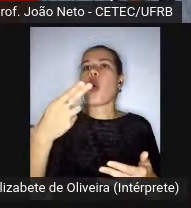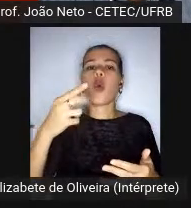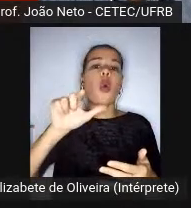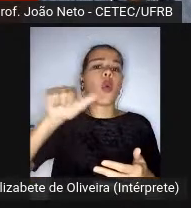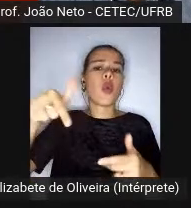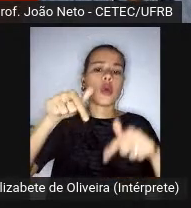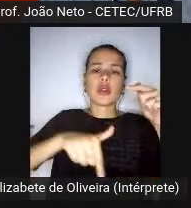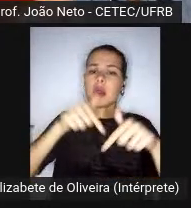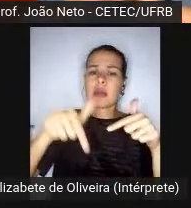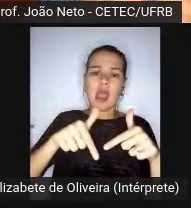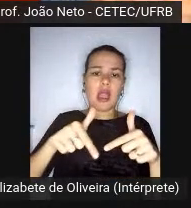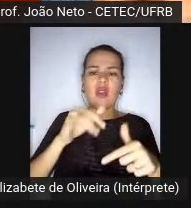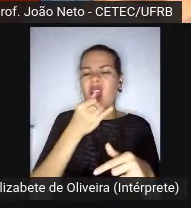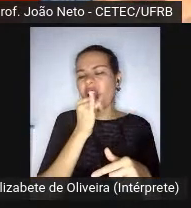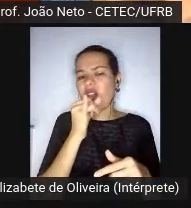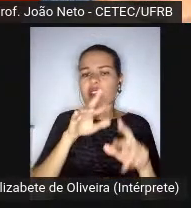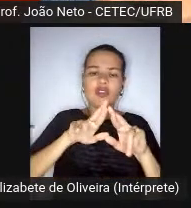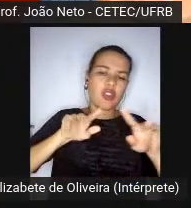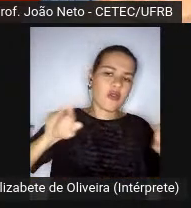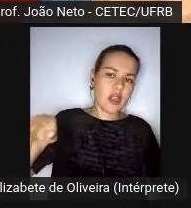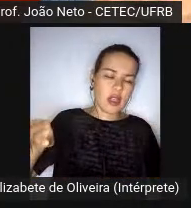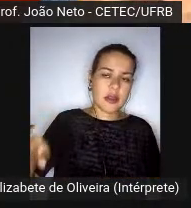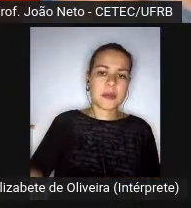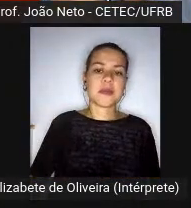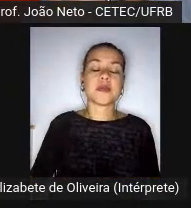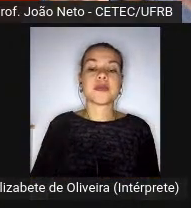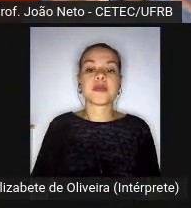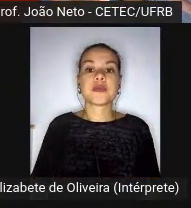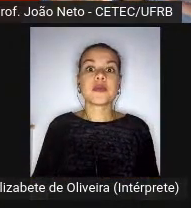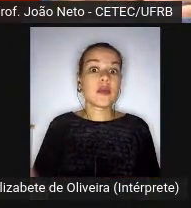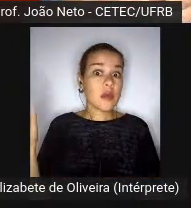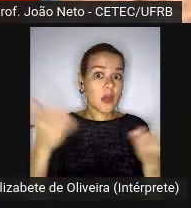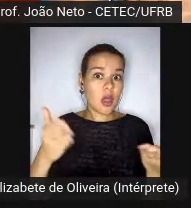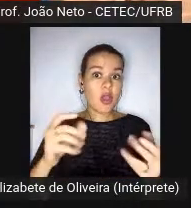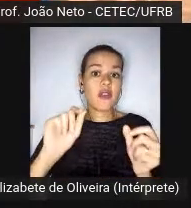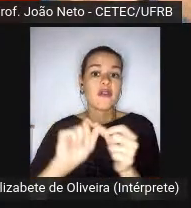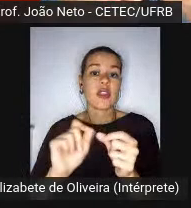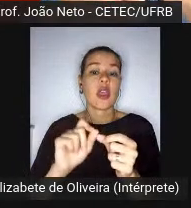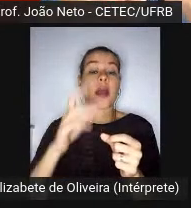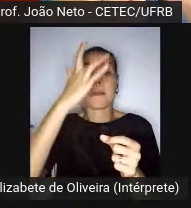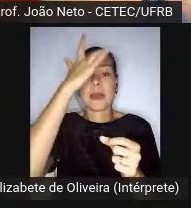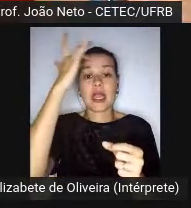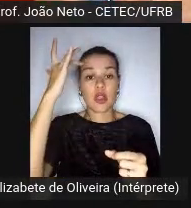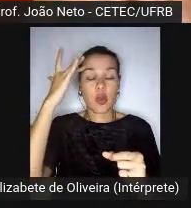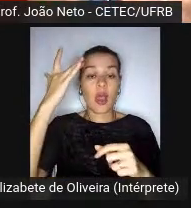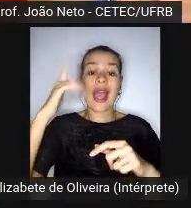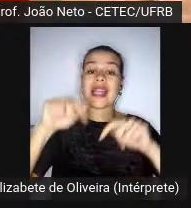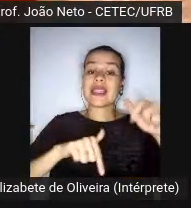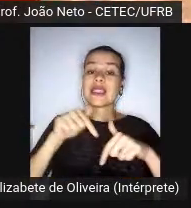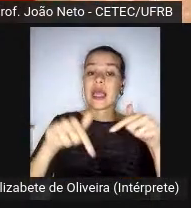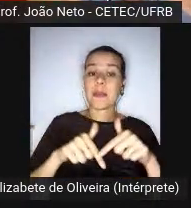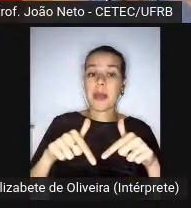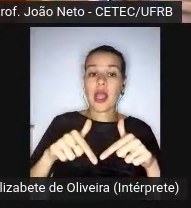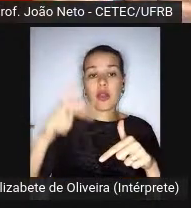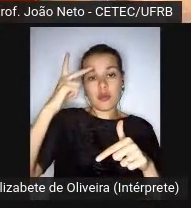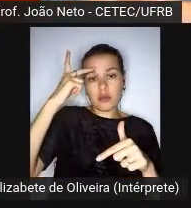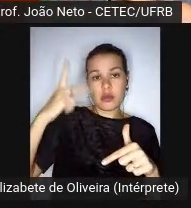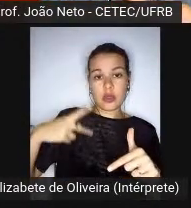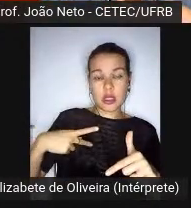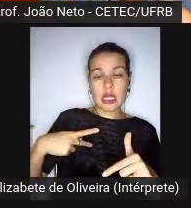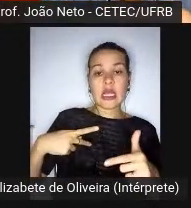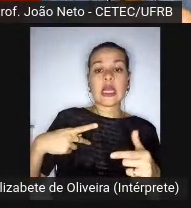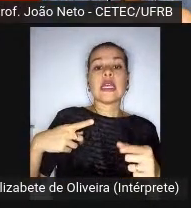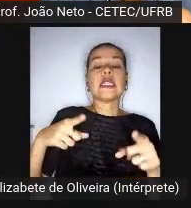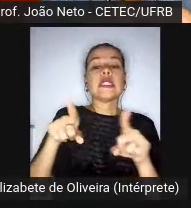na primeira fase nós estamos fazendo para trabalhadores profissionais autônomos em geral mas é estamos avançando para